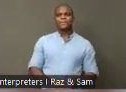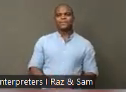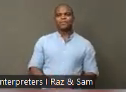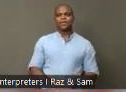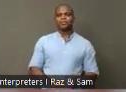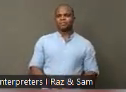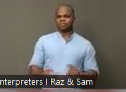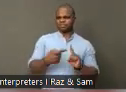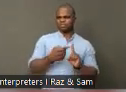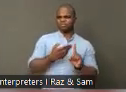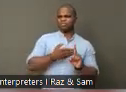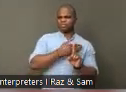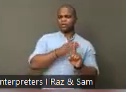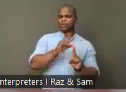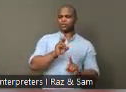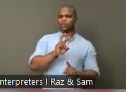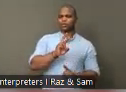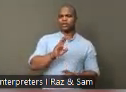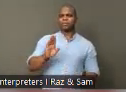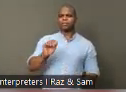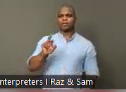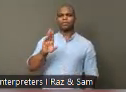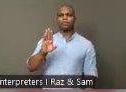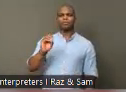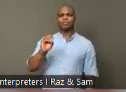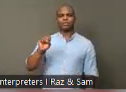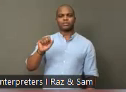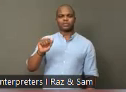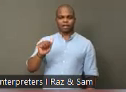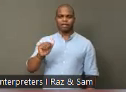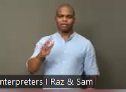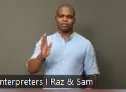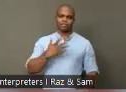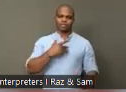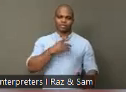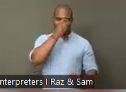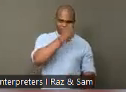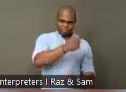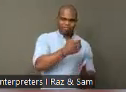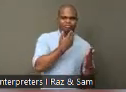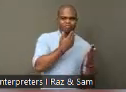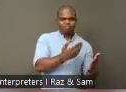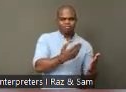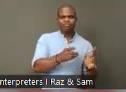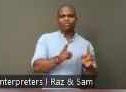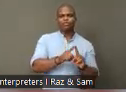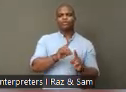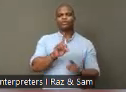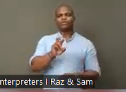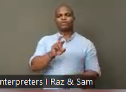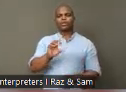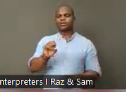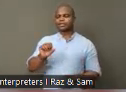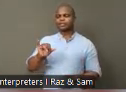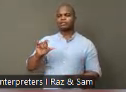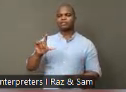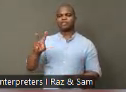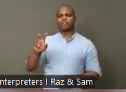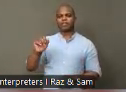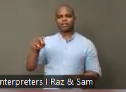diretor da OPAS, Dr. Martha Saboia, Dr. Sylvan